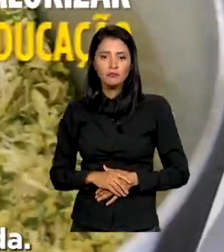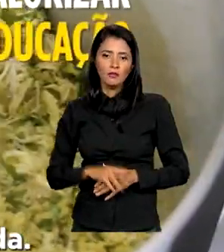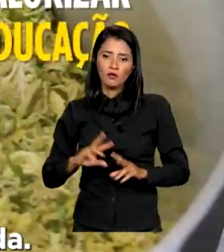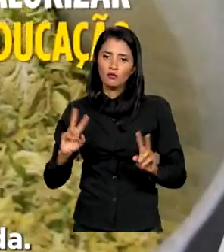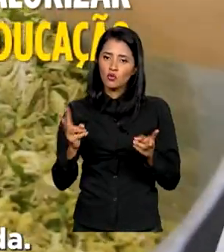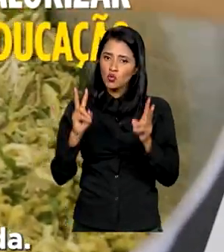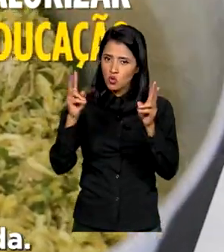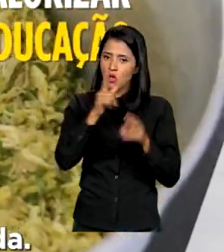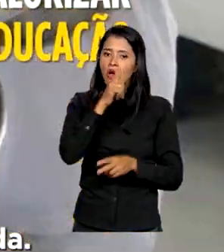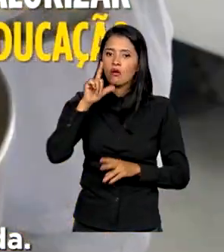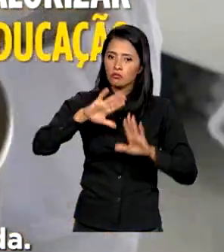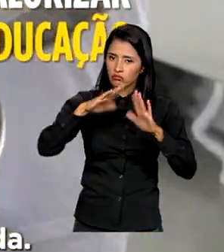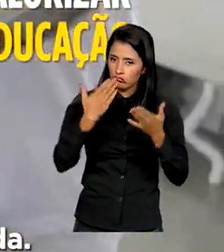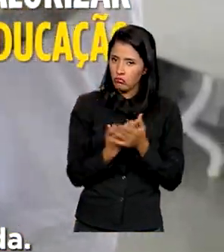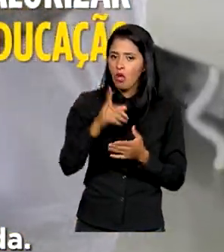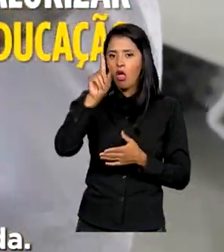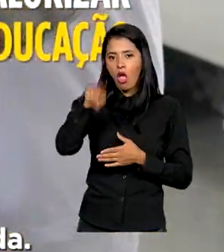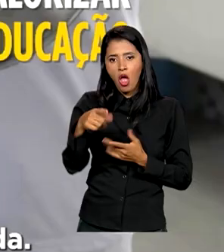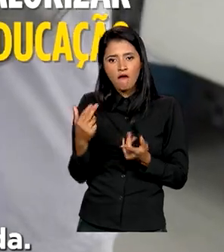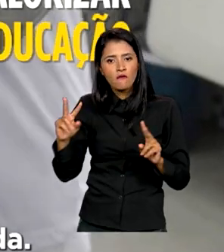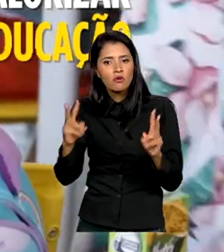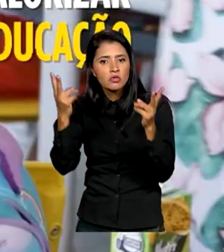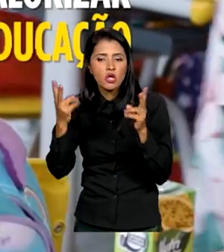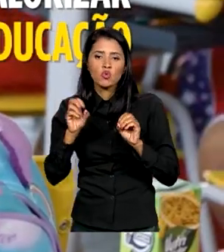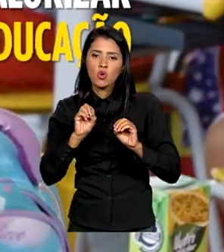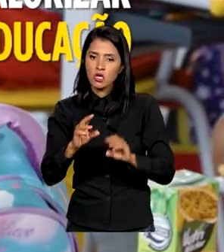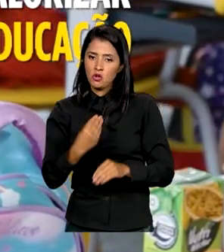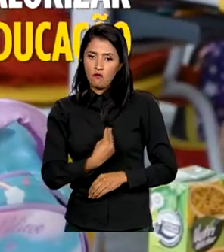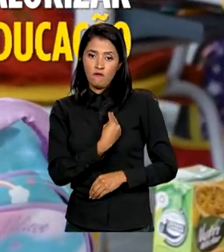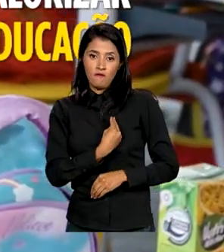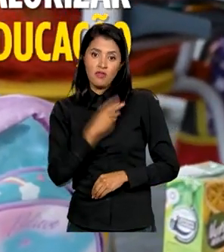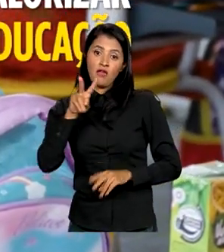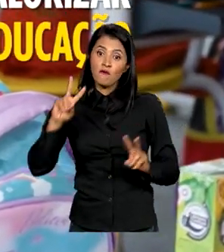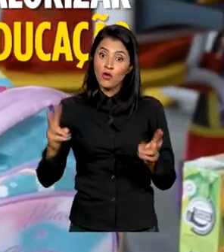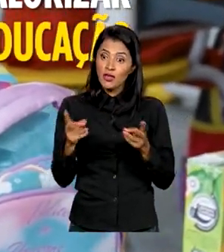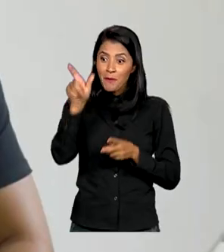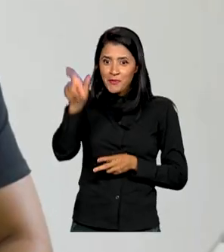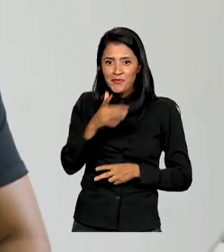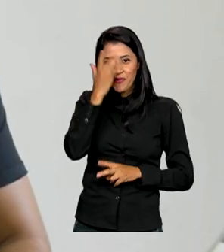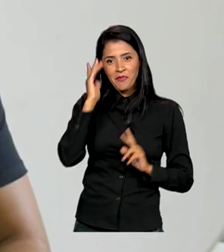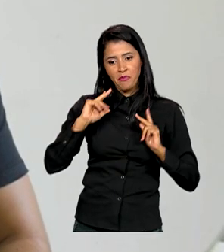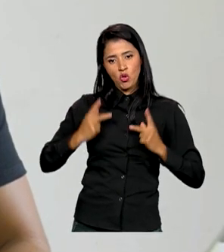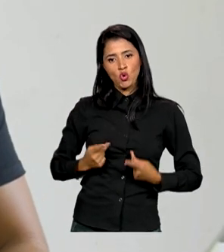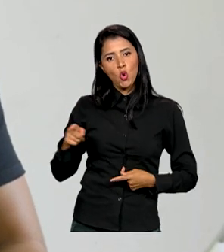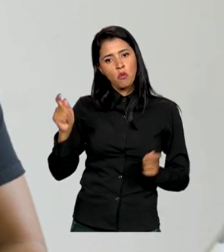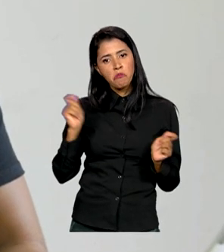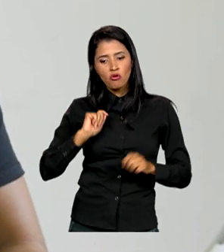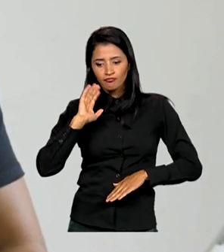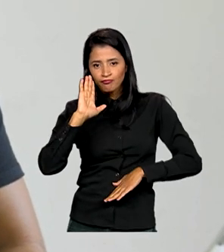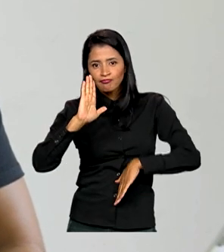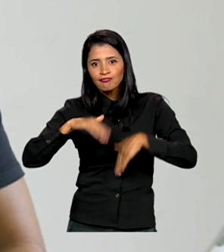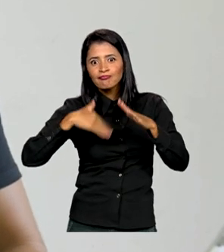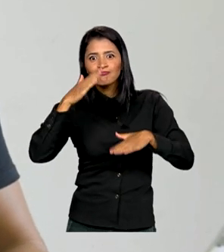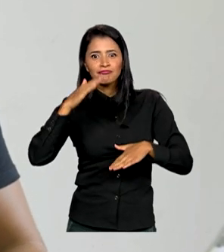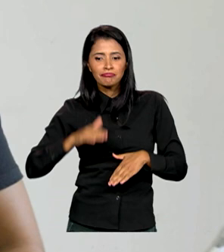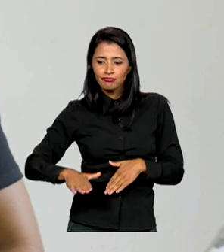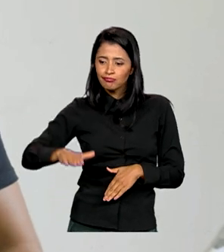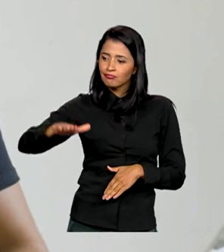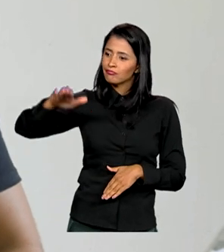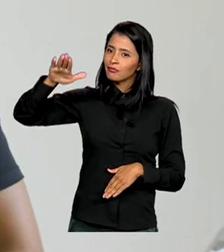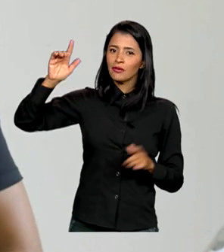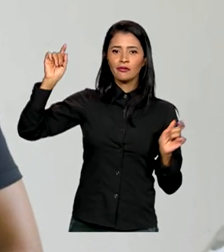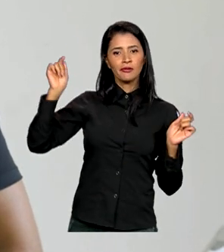Valorizar a merenda escolar é valorizar a educação, é valorizar a vida. É valorizar o ser humano para que ele possa crescer, se desenvolver e se